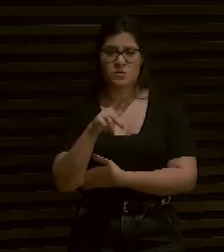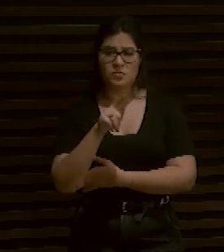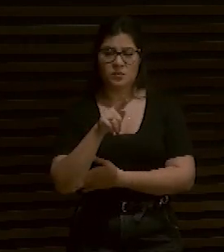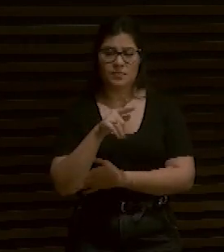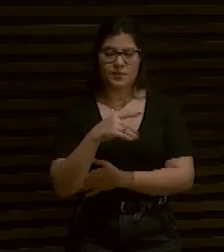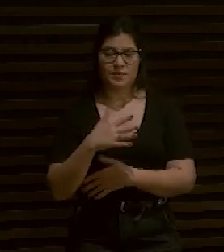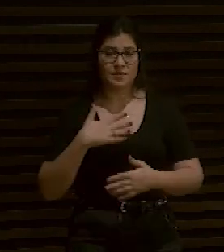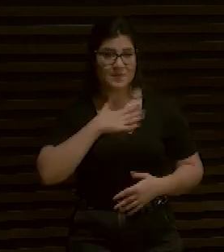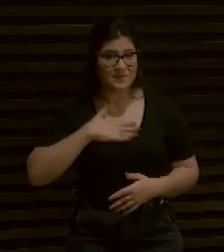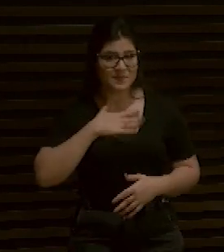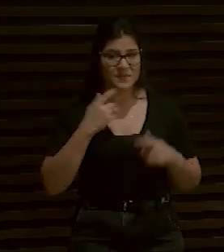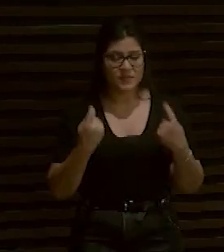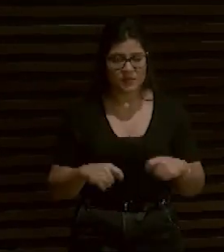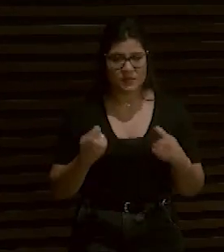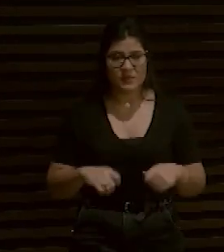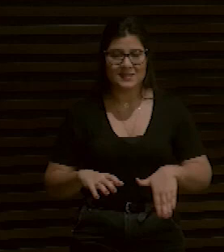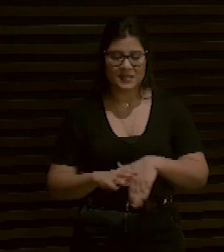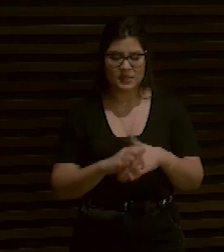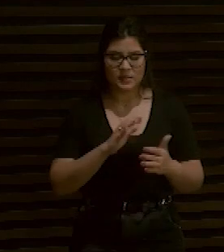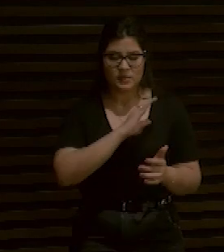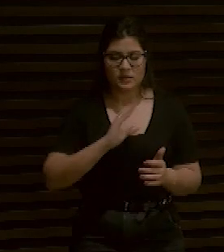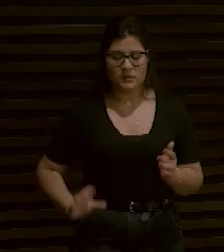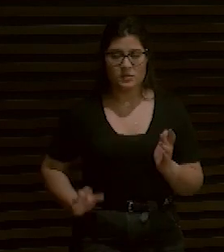amado irmão, precisa estar em Jesus Cristo.